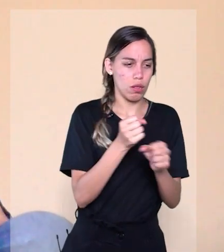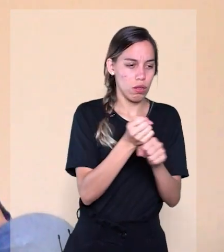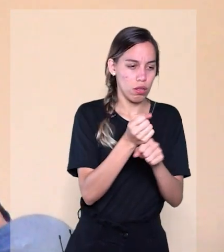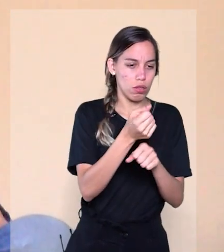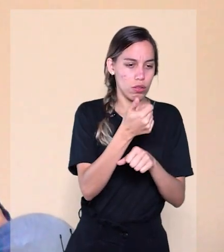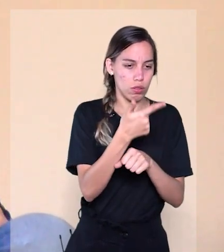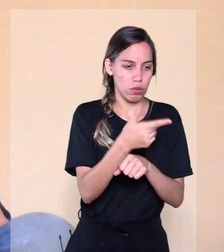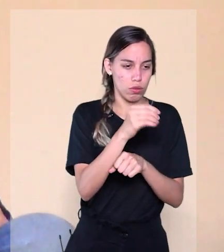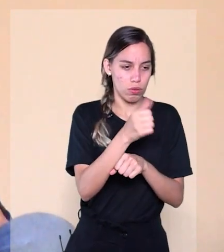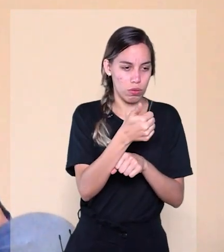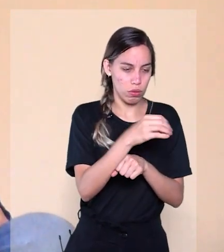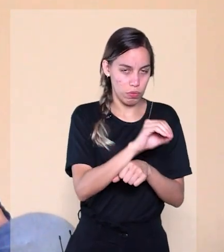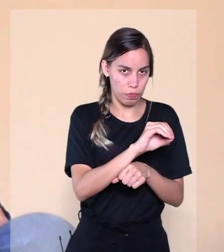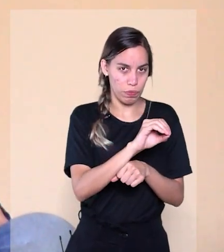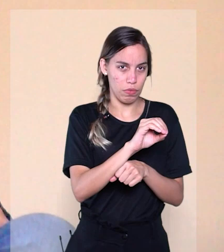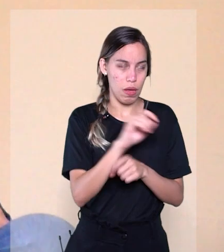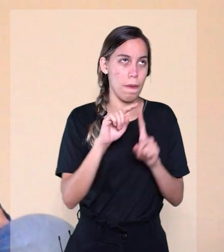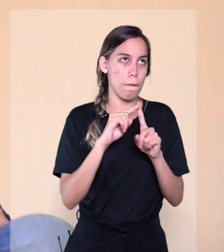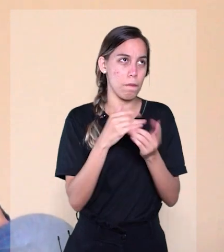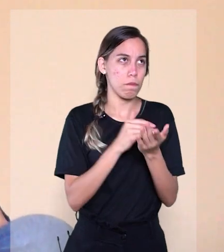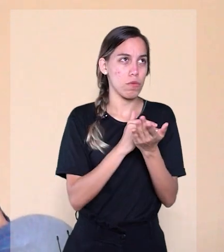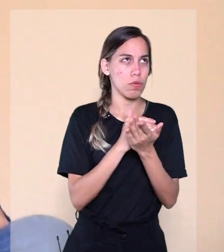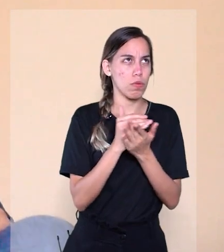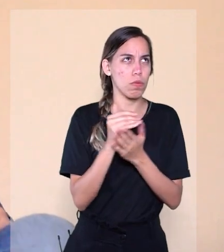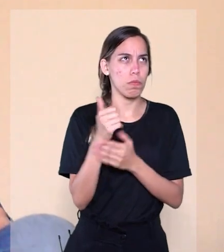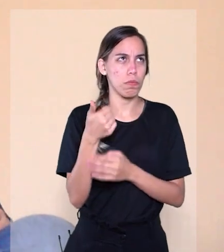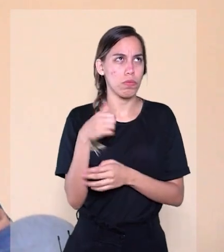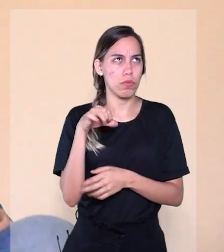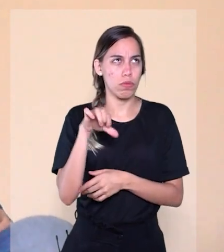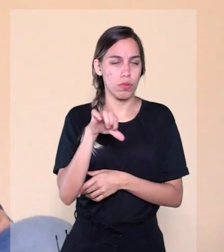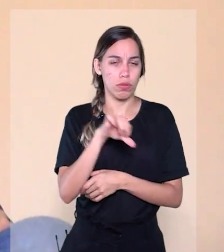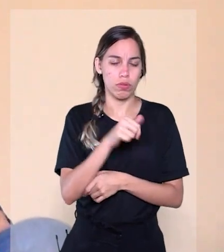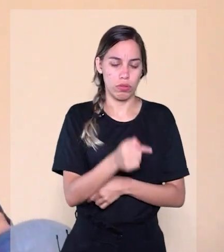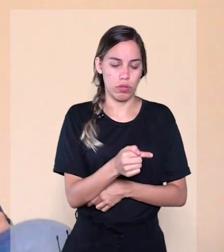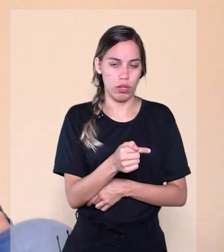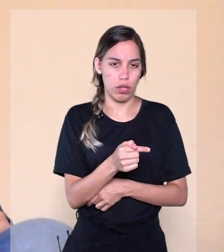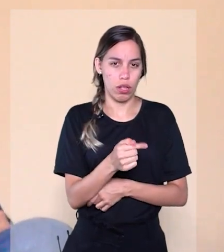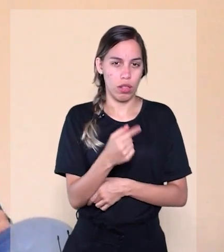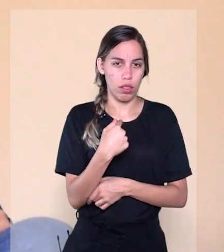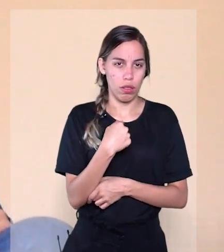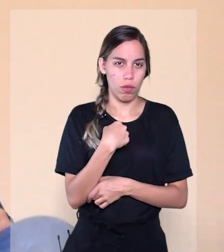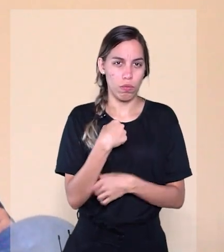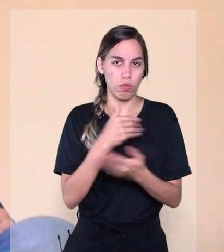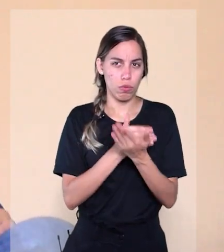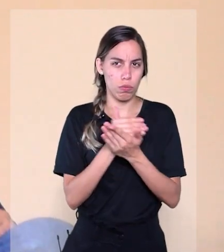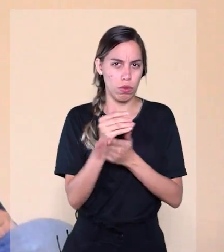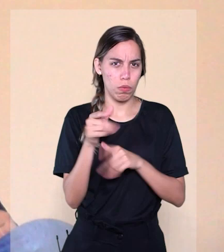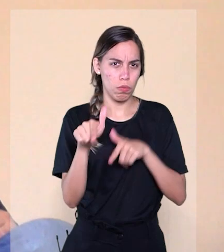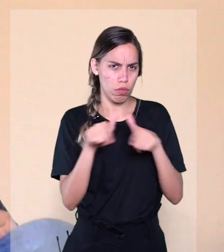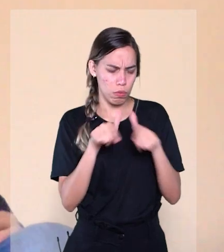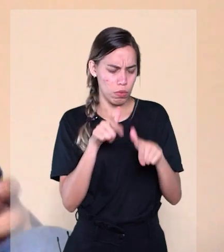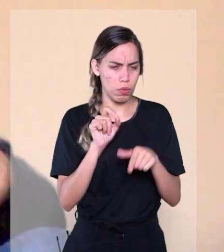lá. Só que começando em 97, eu comecei um